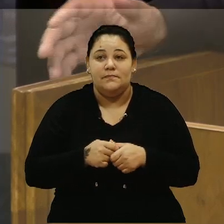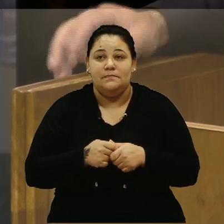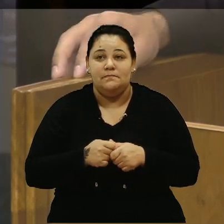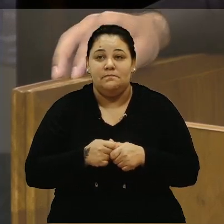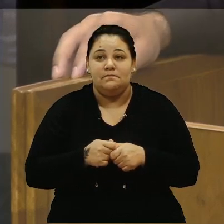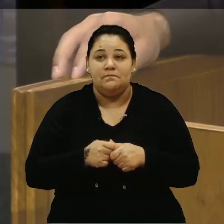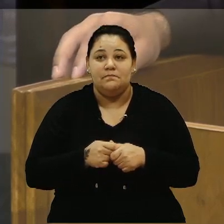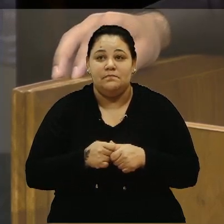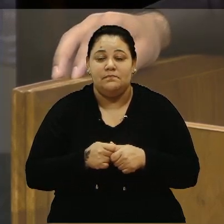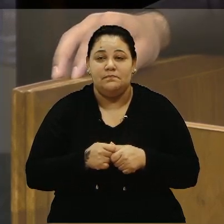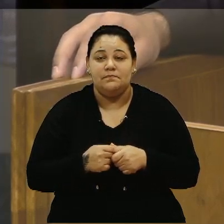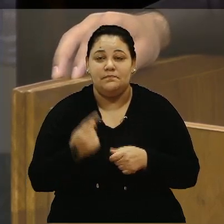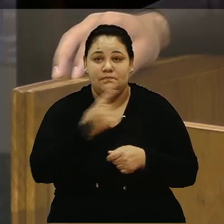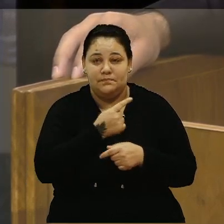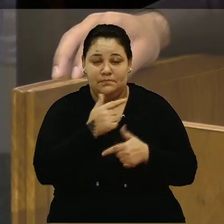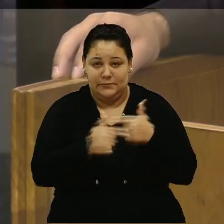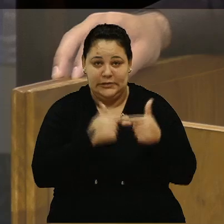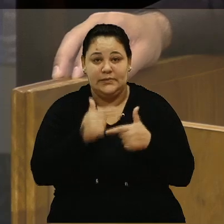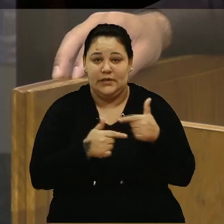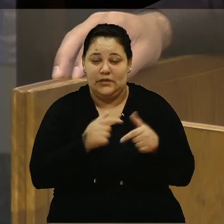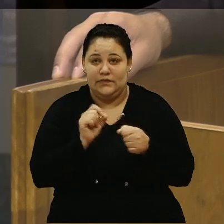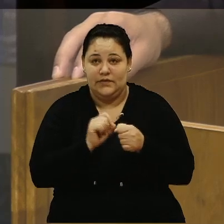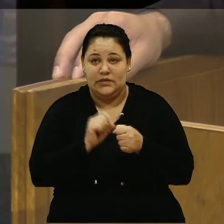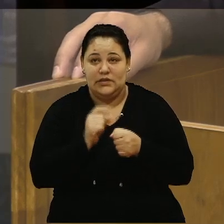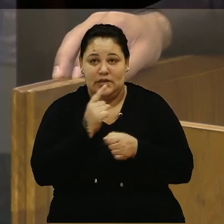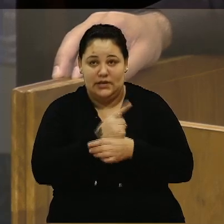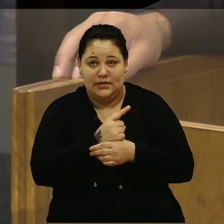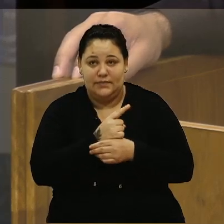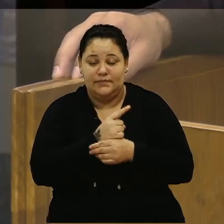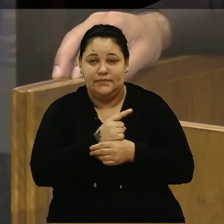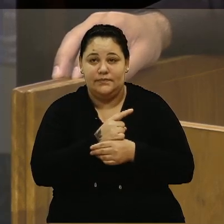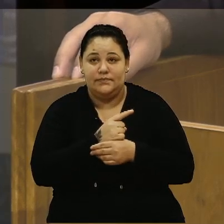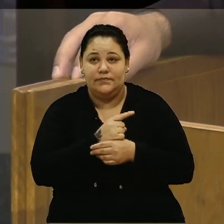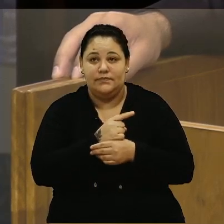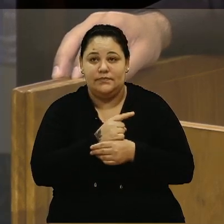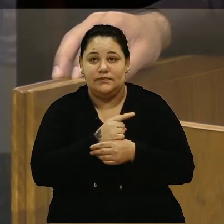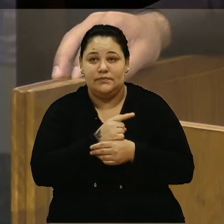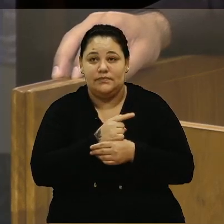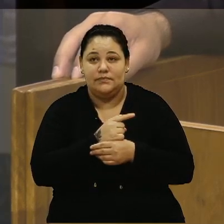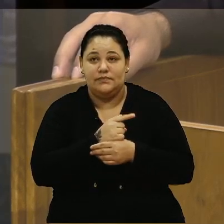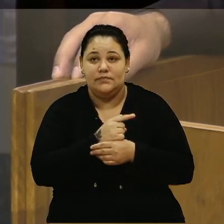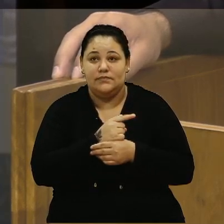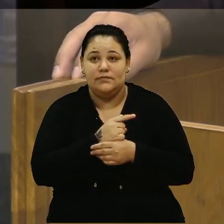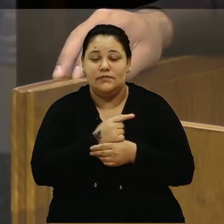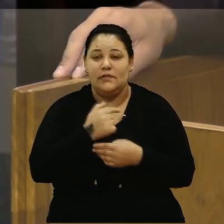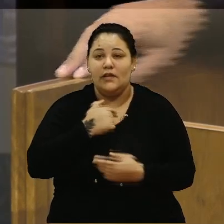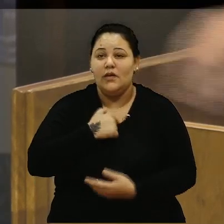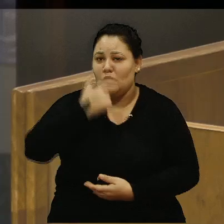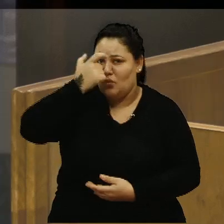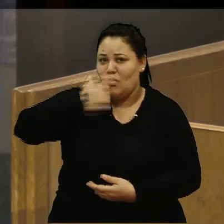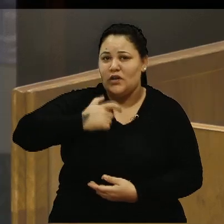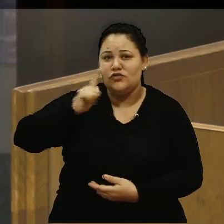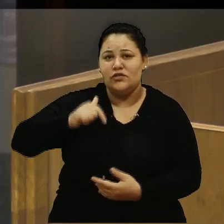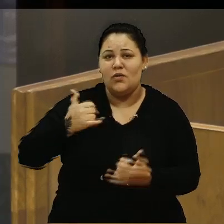E aquele trabalho que é feito lá na cooperativa, eu considerei um exemplo